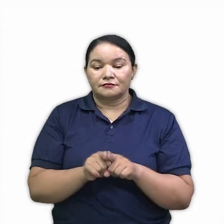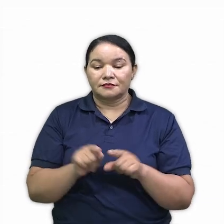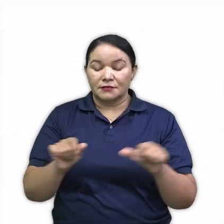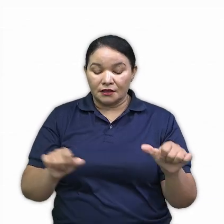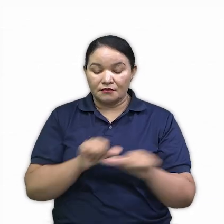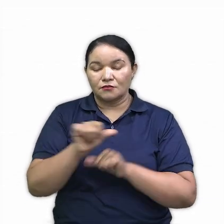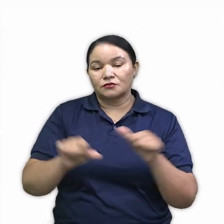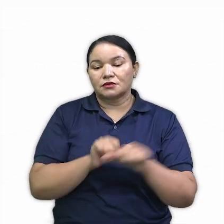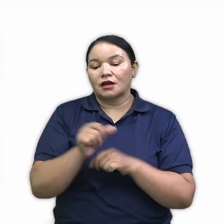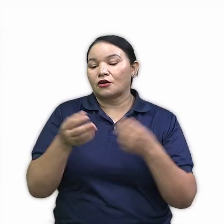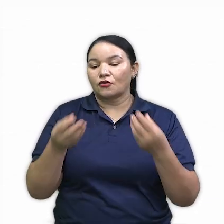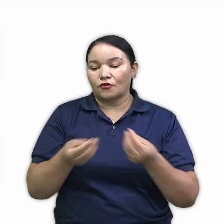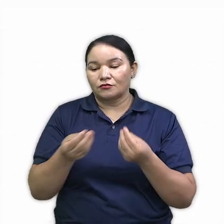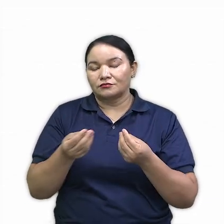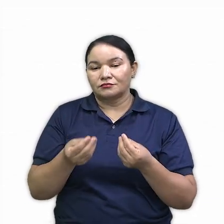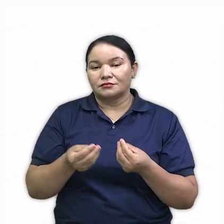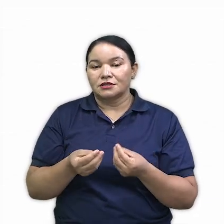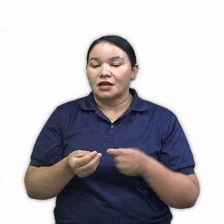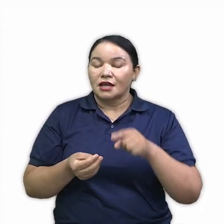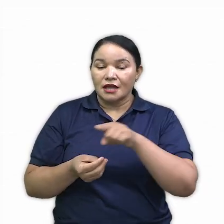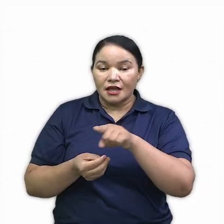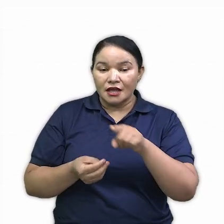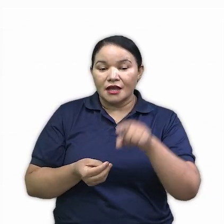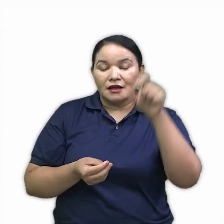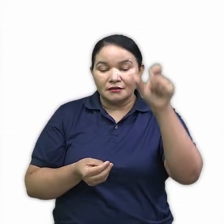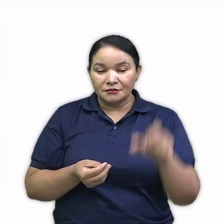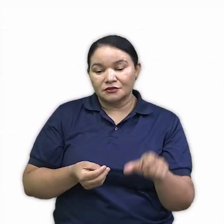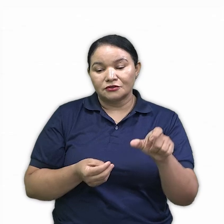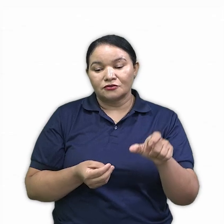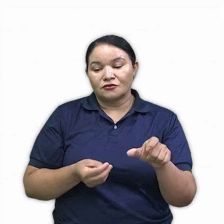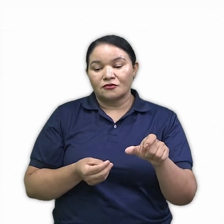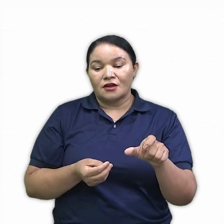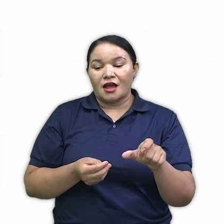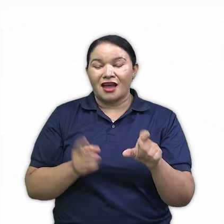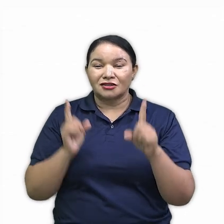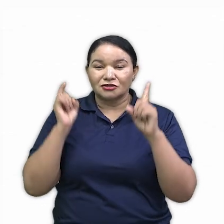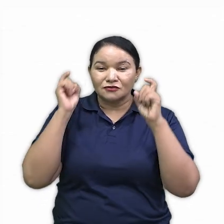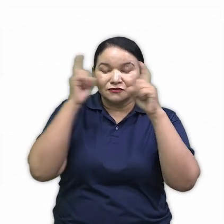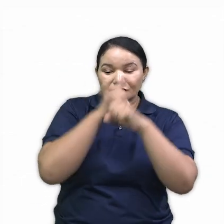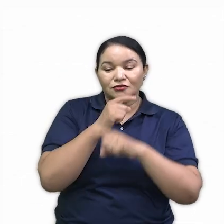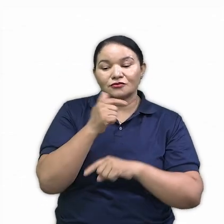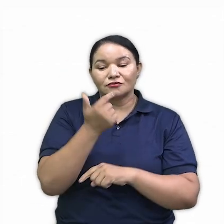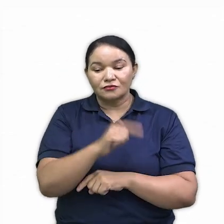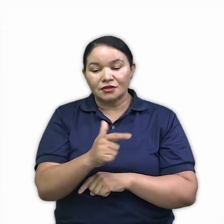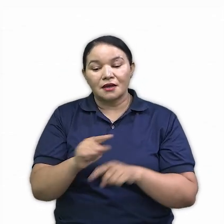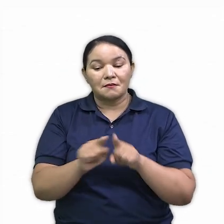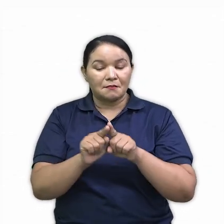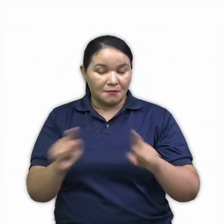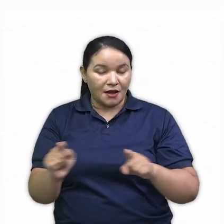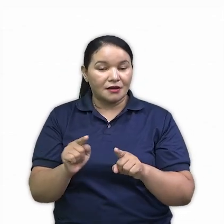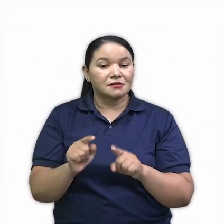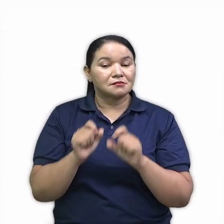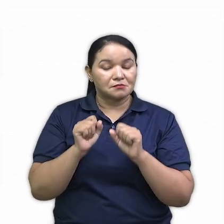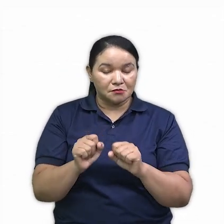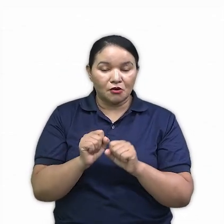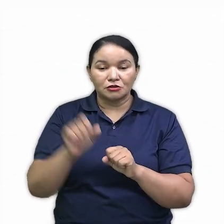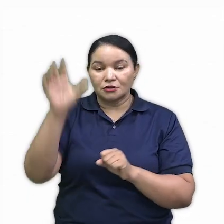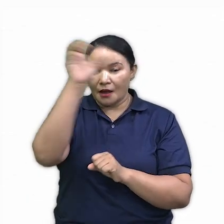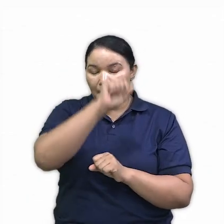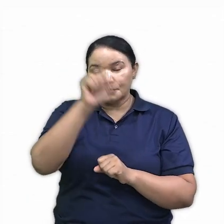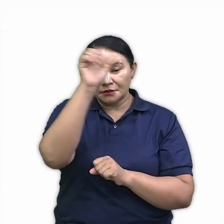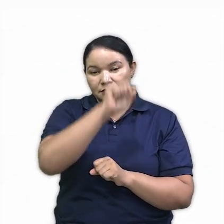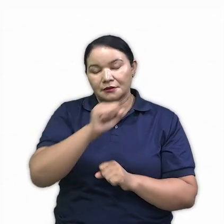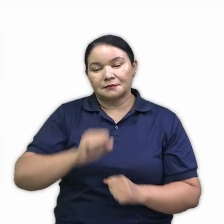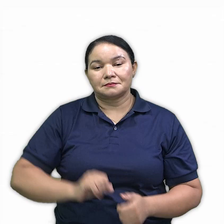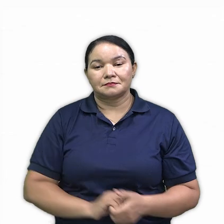Aposte. Ele pode não ter vivido as mesmas lutas, mas ele pode aprender.